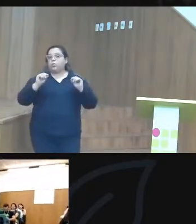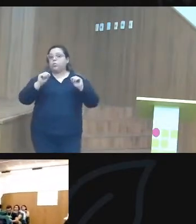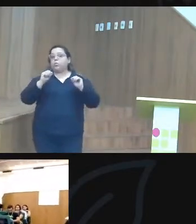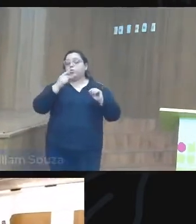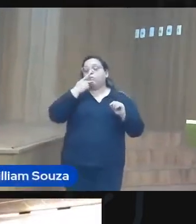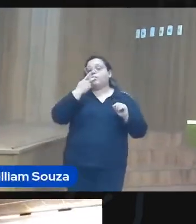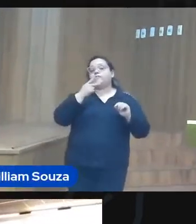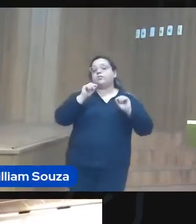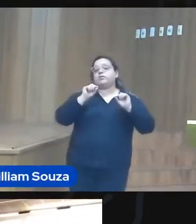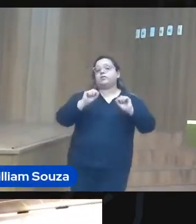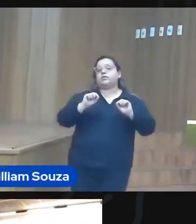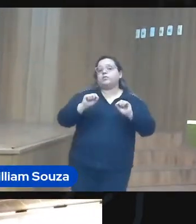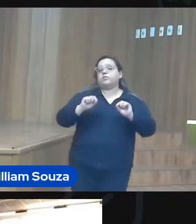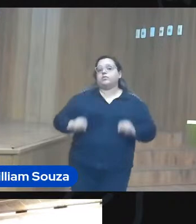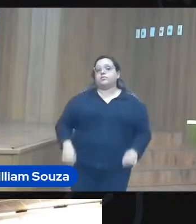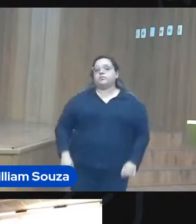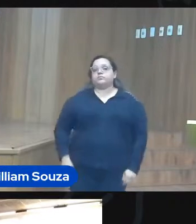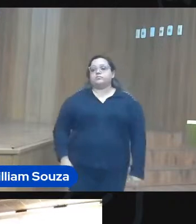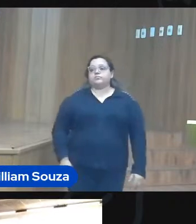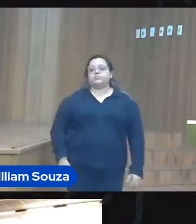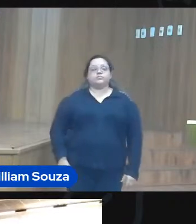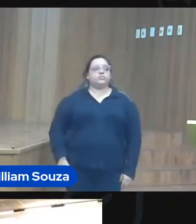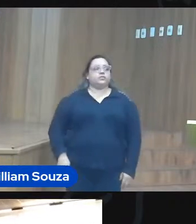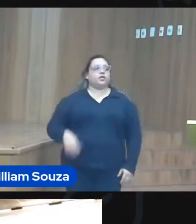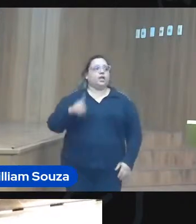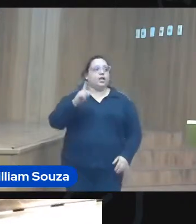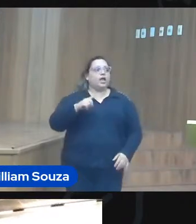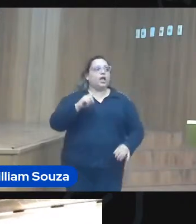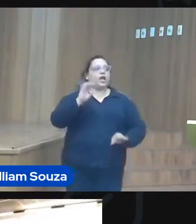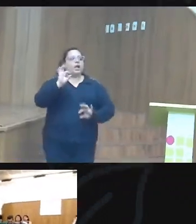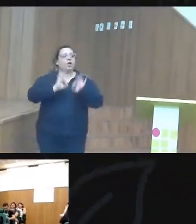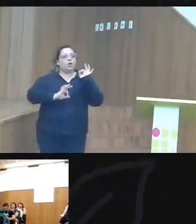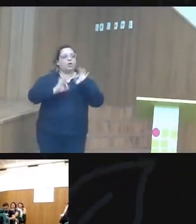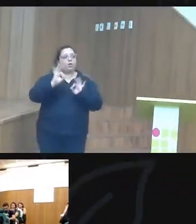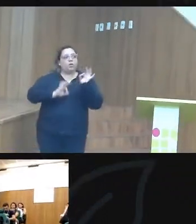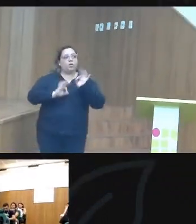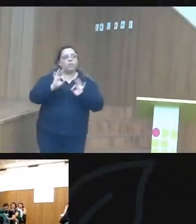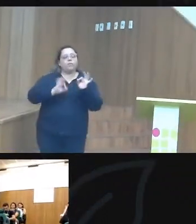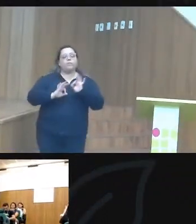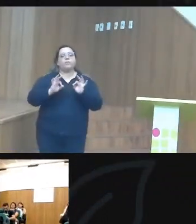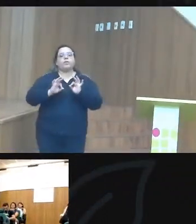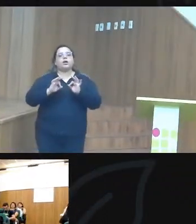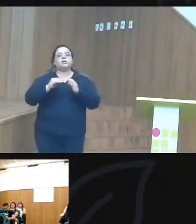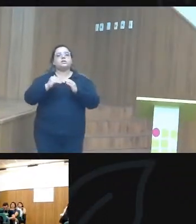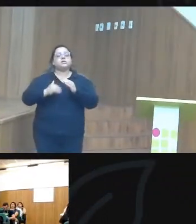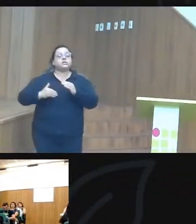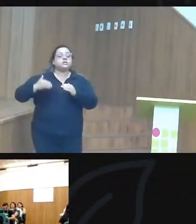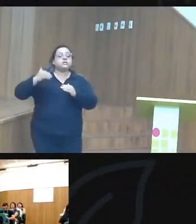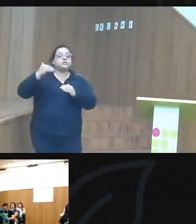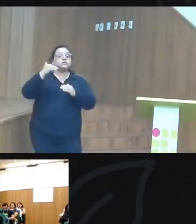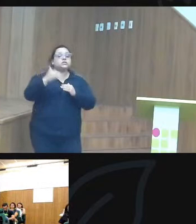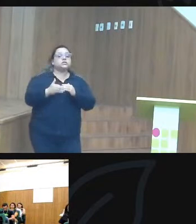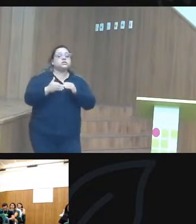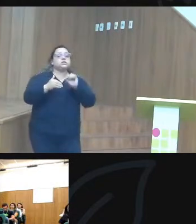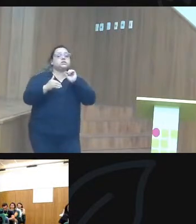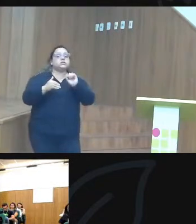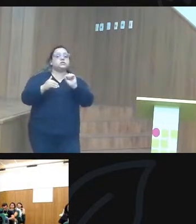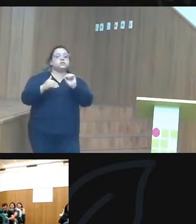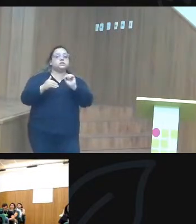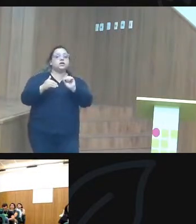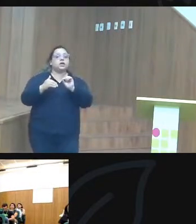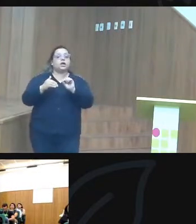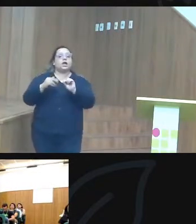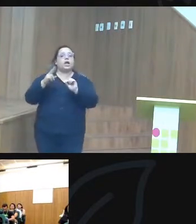que ela é construída, né, a partir das